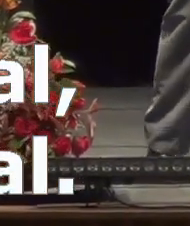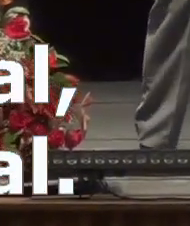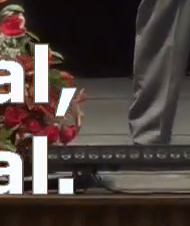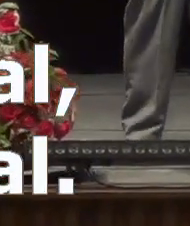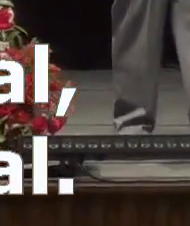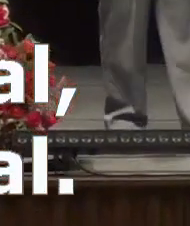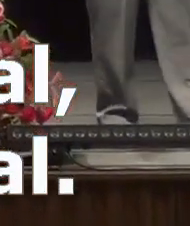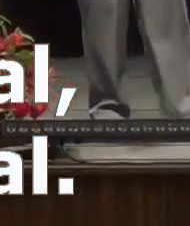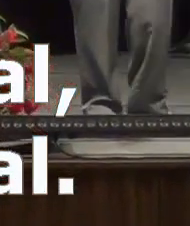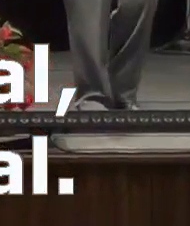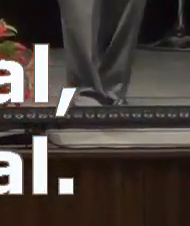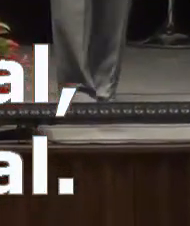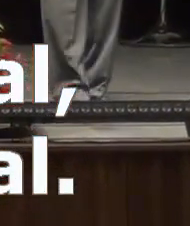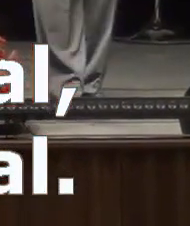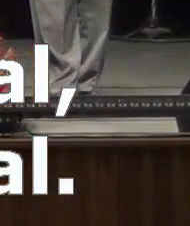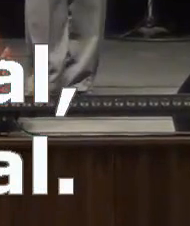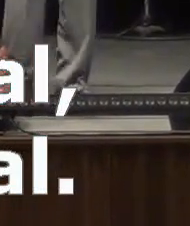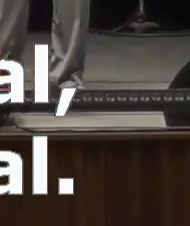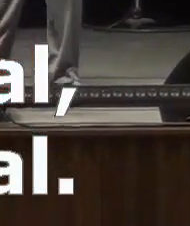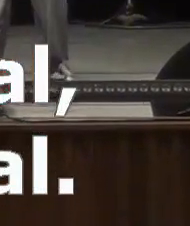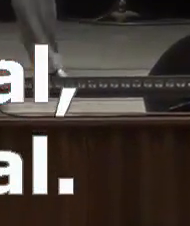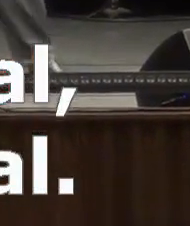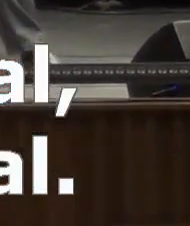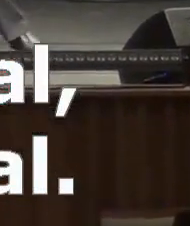Passou o temporal,